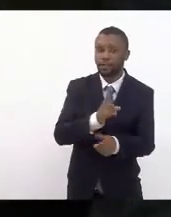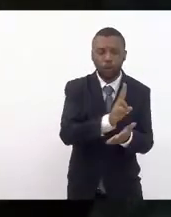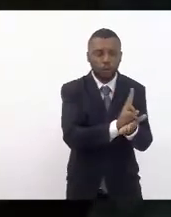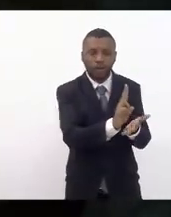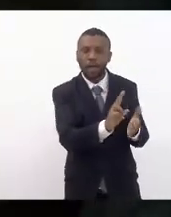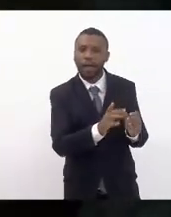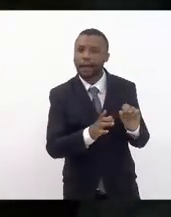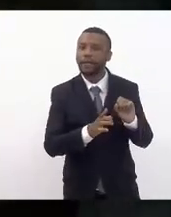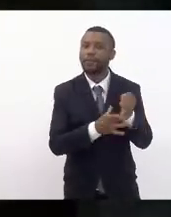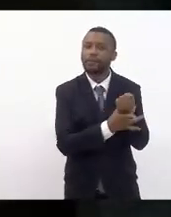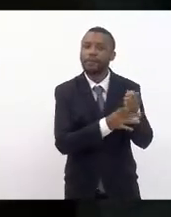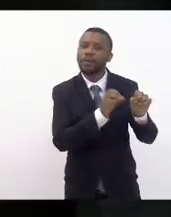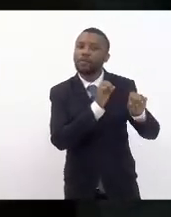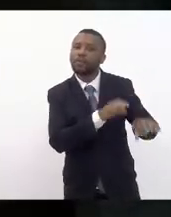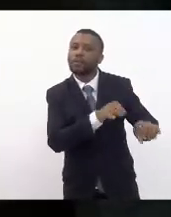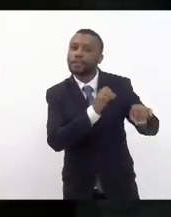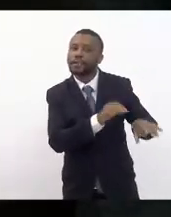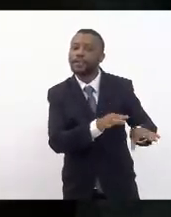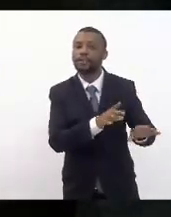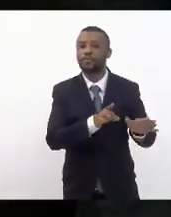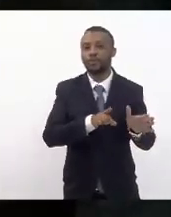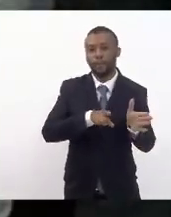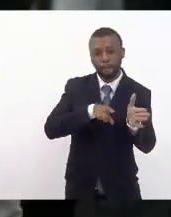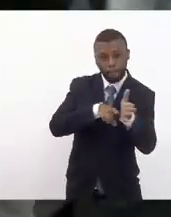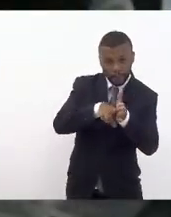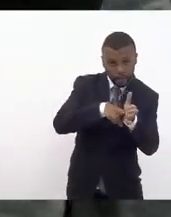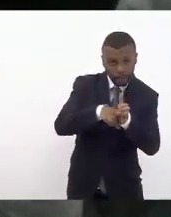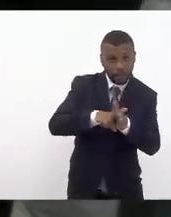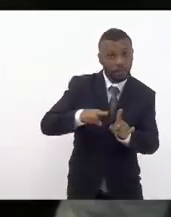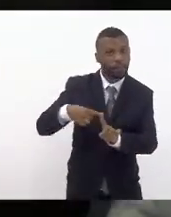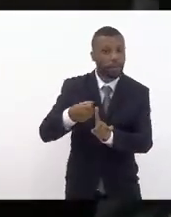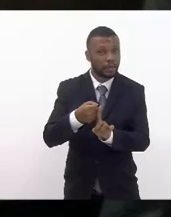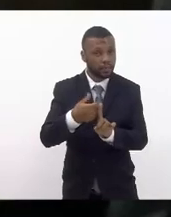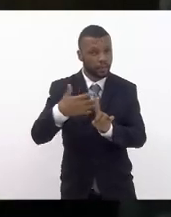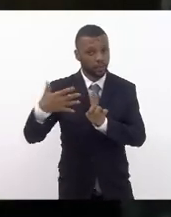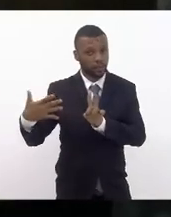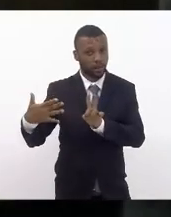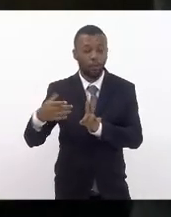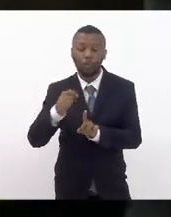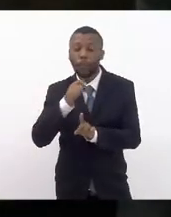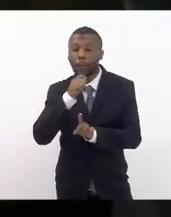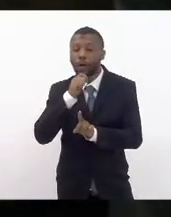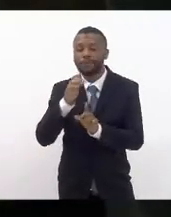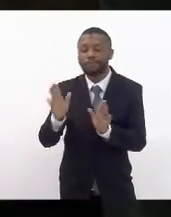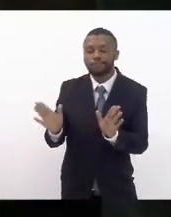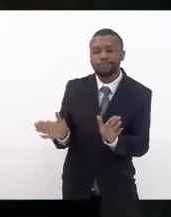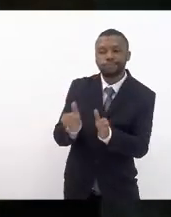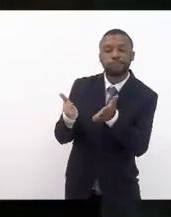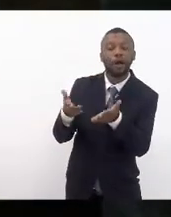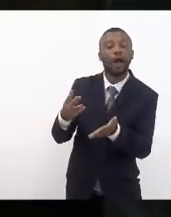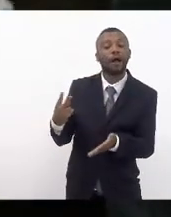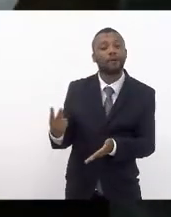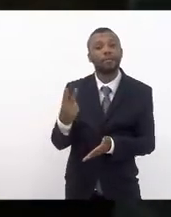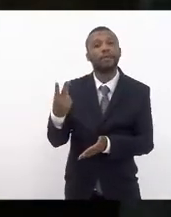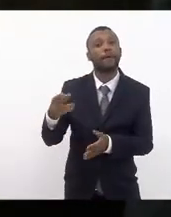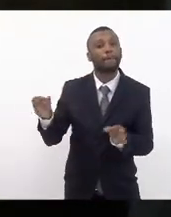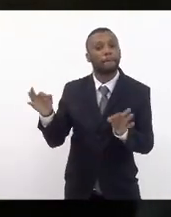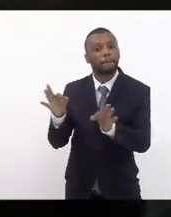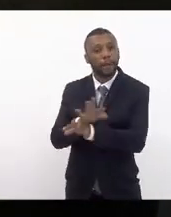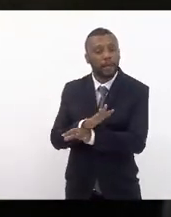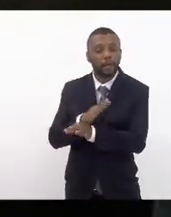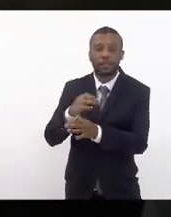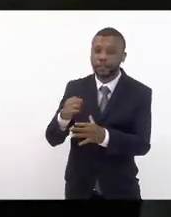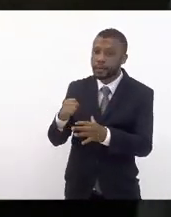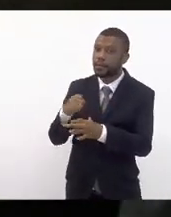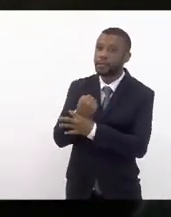a garantia do ensino, pesquisa e extensão, sem a valorização plena da garantia de